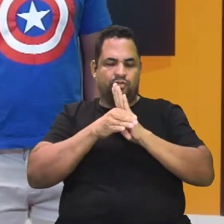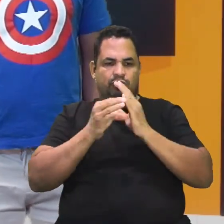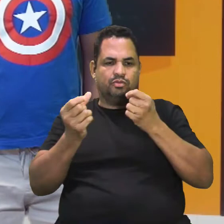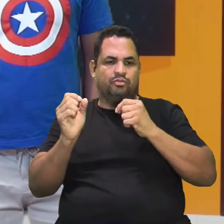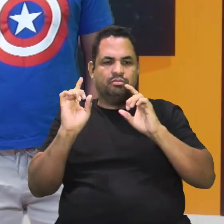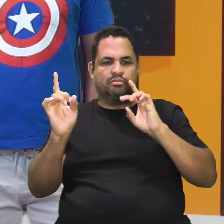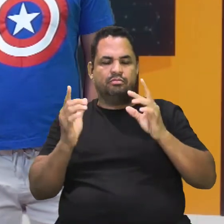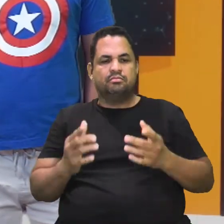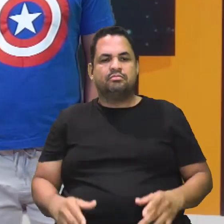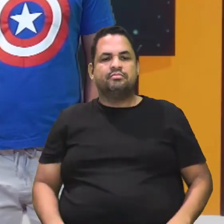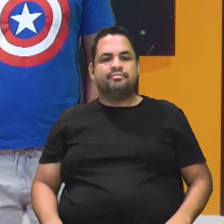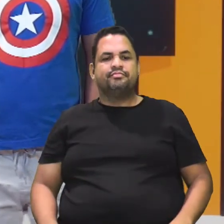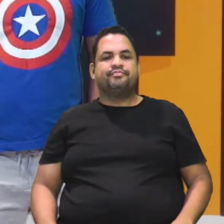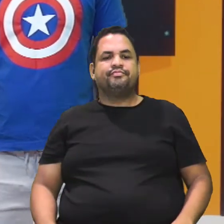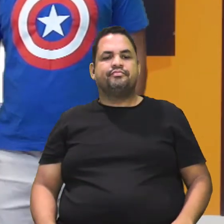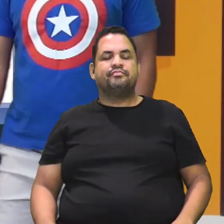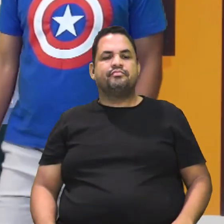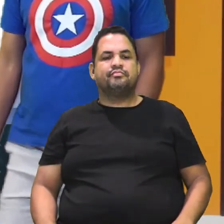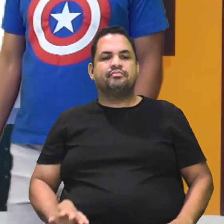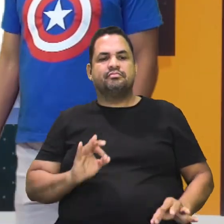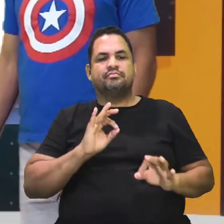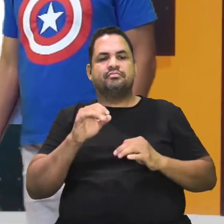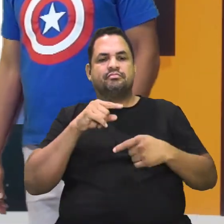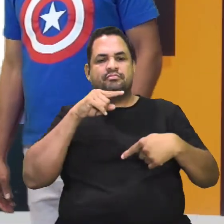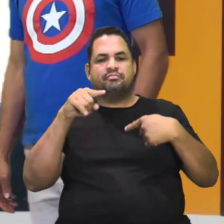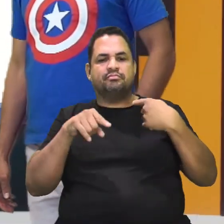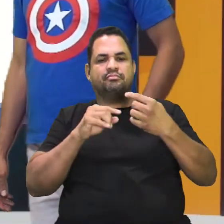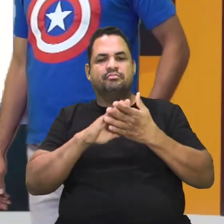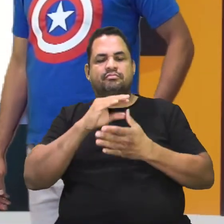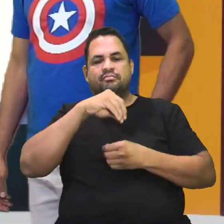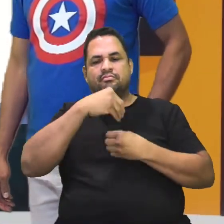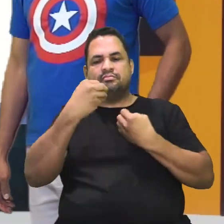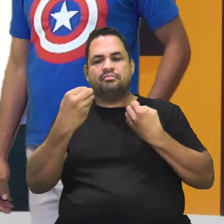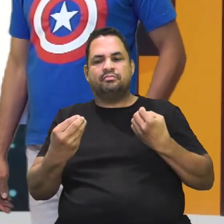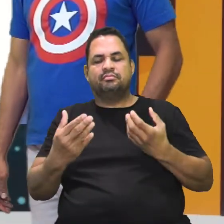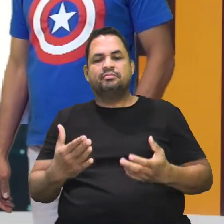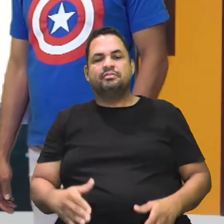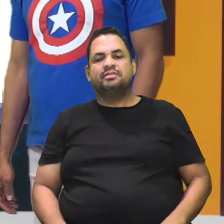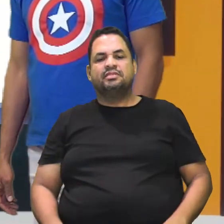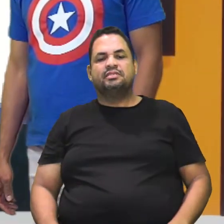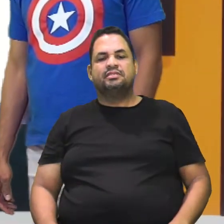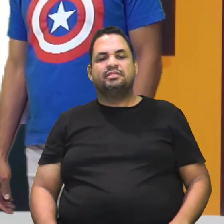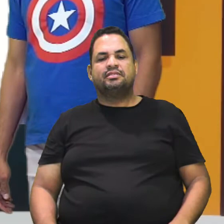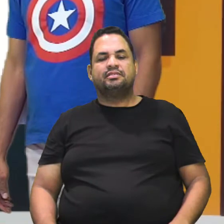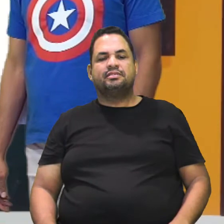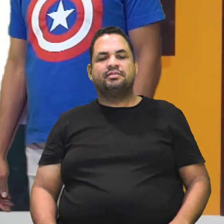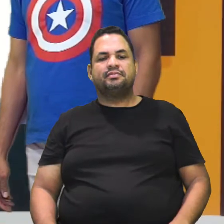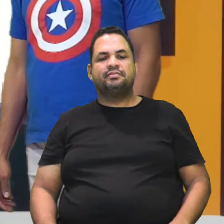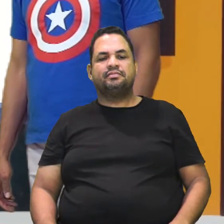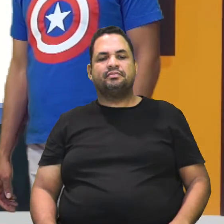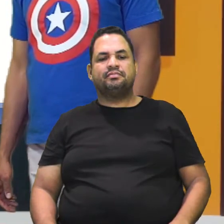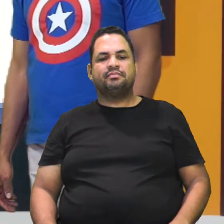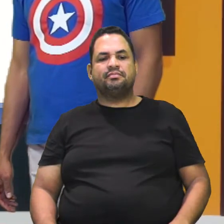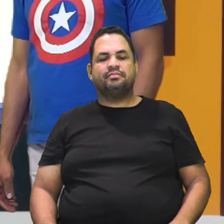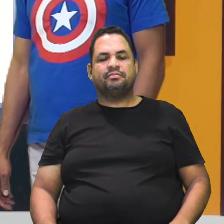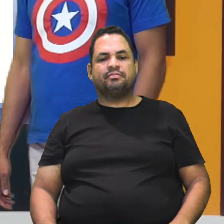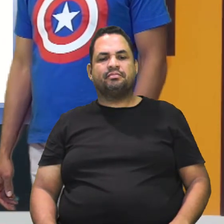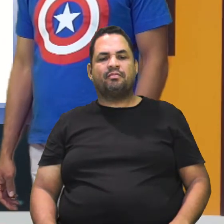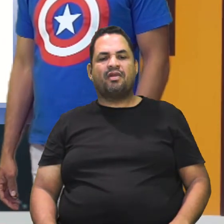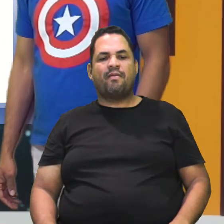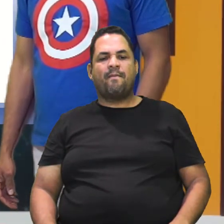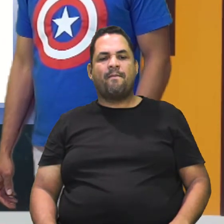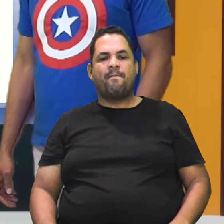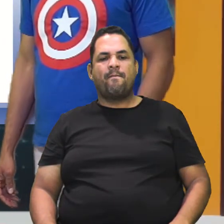onde está cada coisa. Então aqui, ó, uma vez o foco, vocês viram que fica fora, né? Aqui o foco 6. Né? Então já é o C, C é